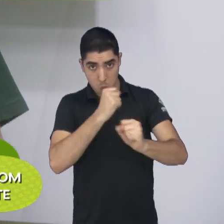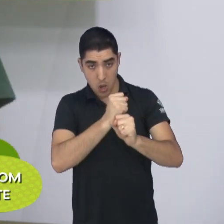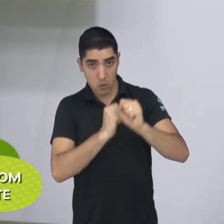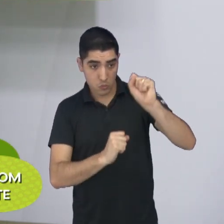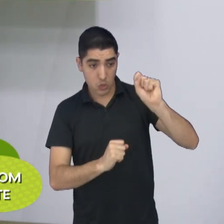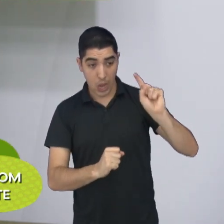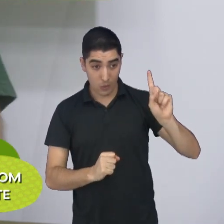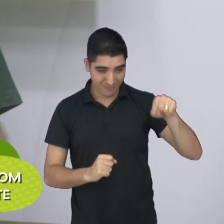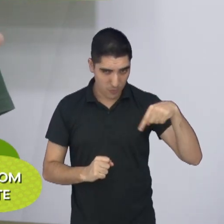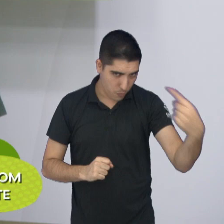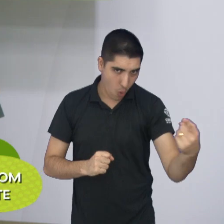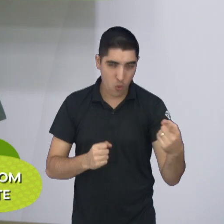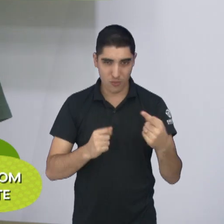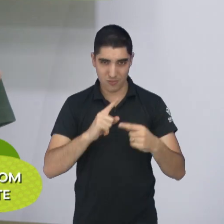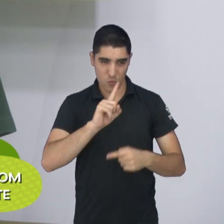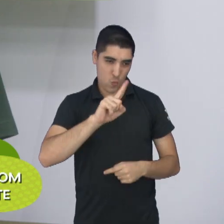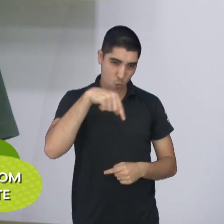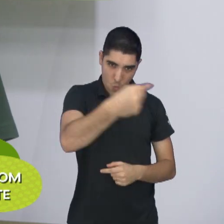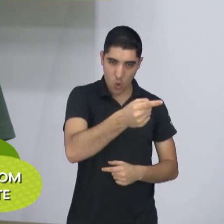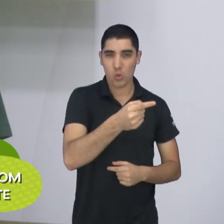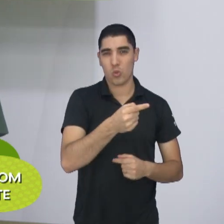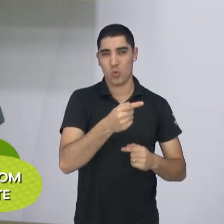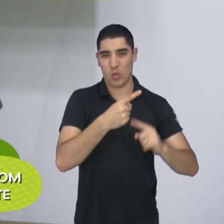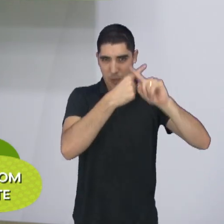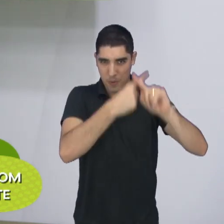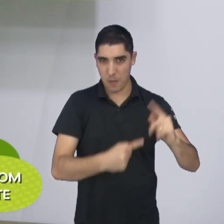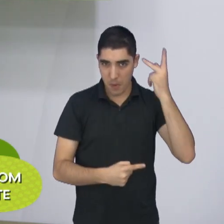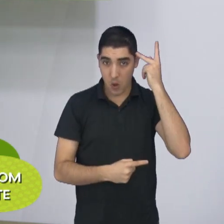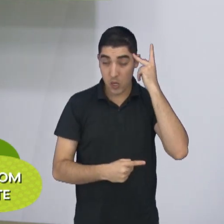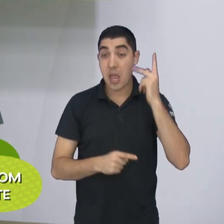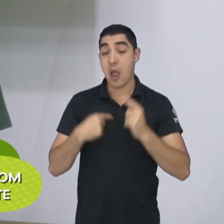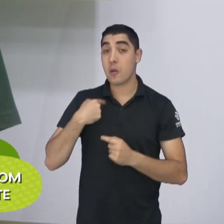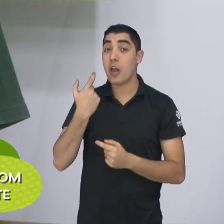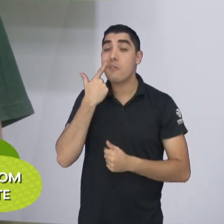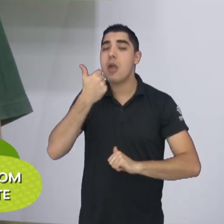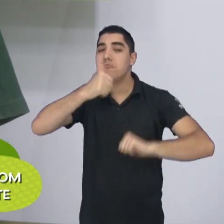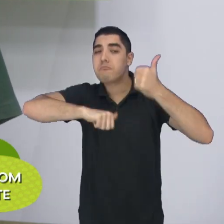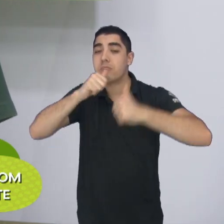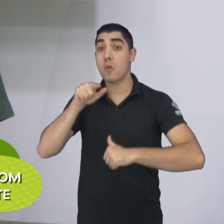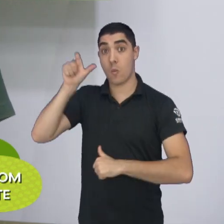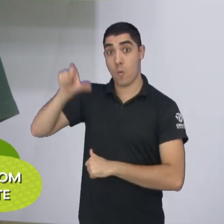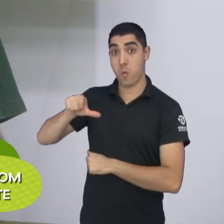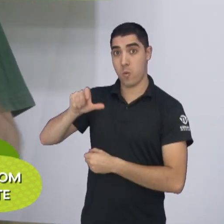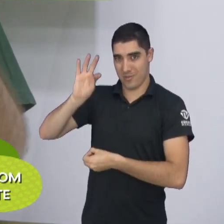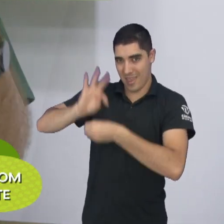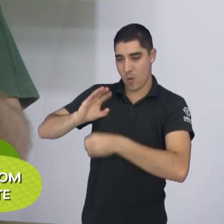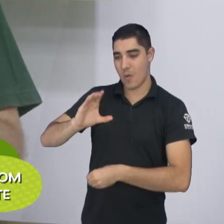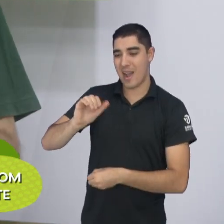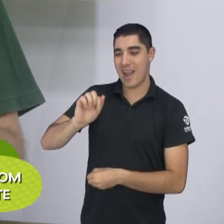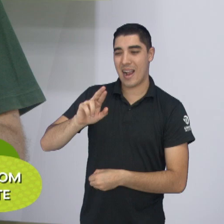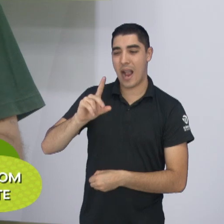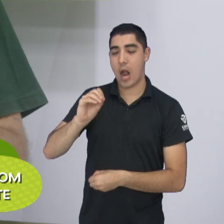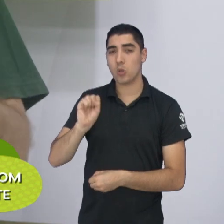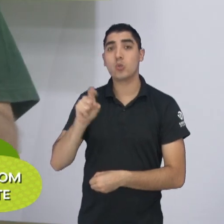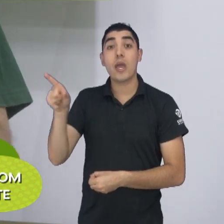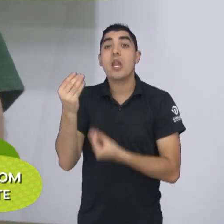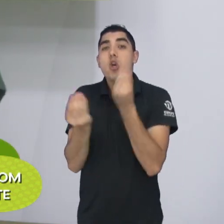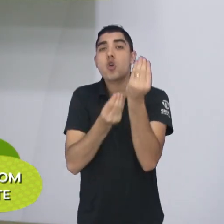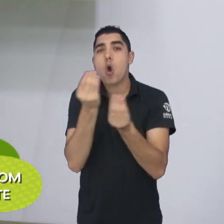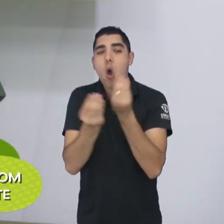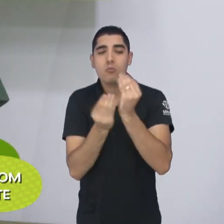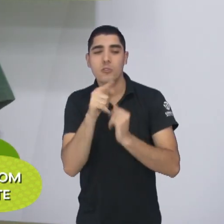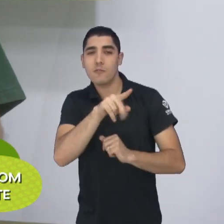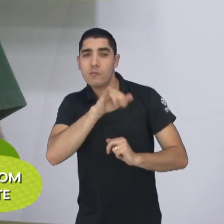o começo. Aí sim, o Schwank desde o começo fazendo o trabalho do São José, assim, nessa pré-temporada até